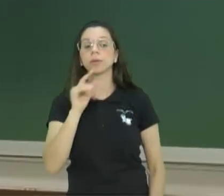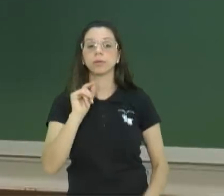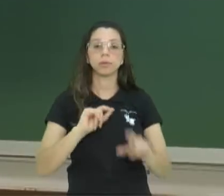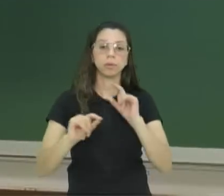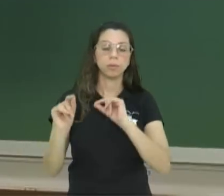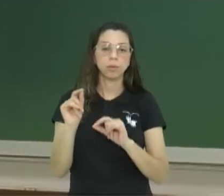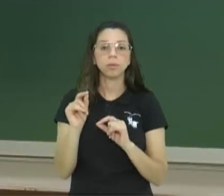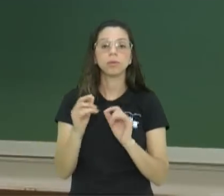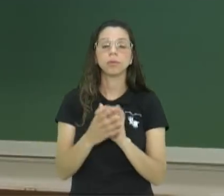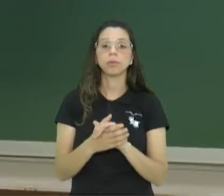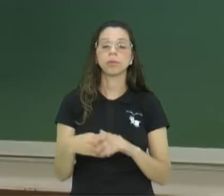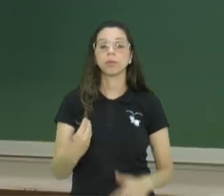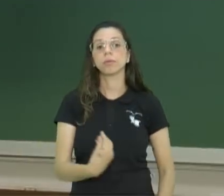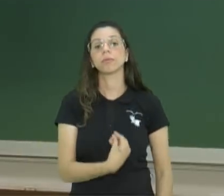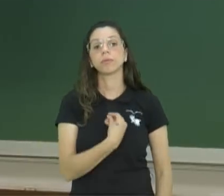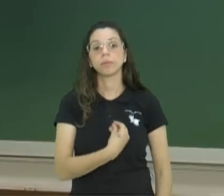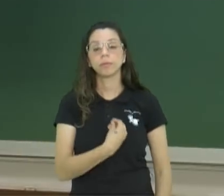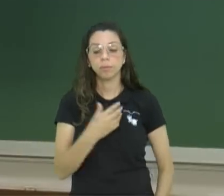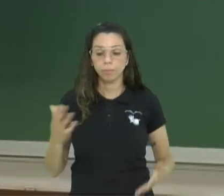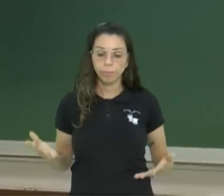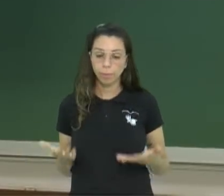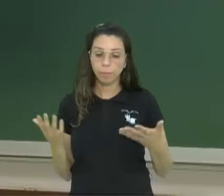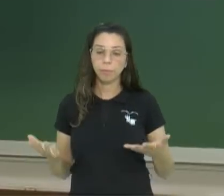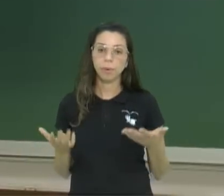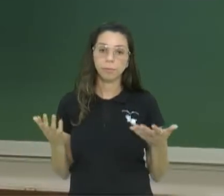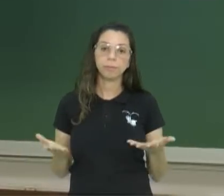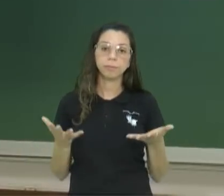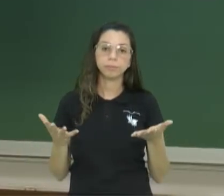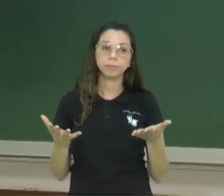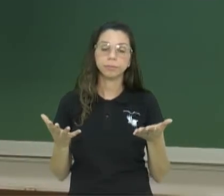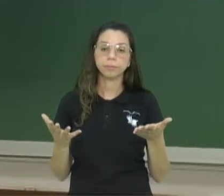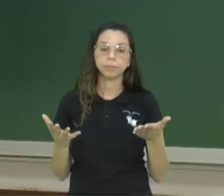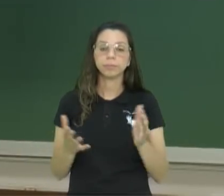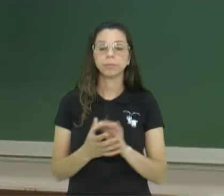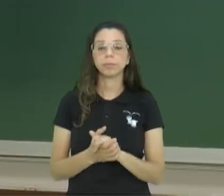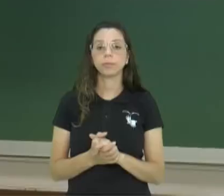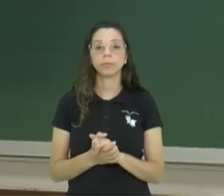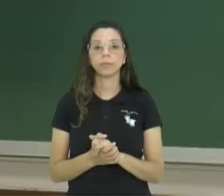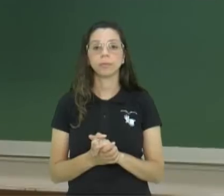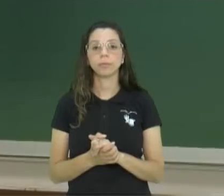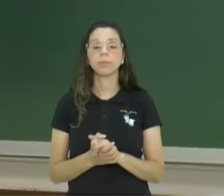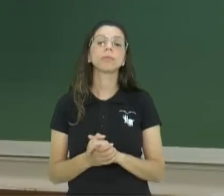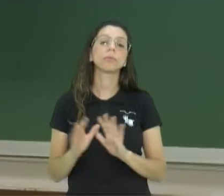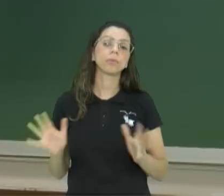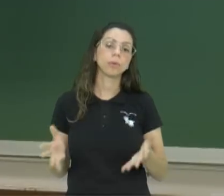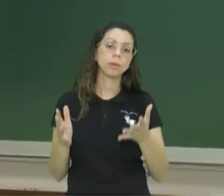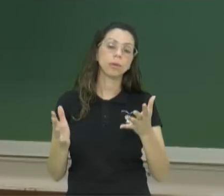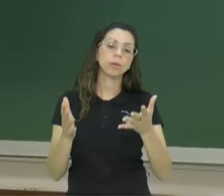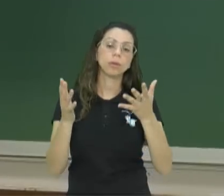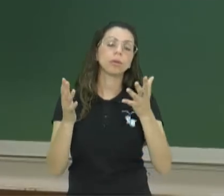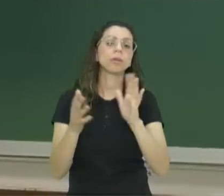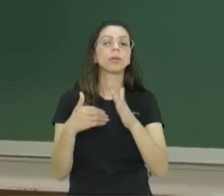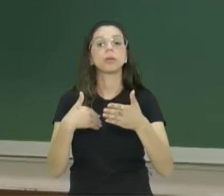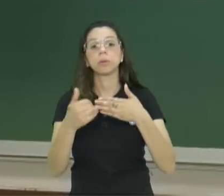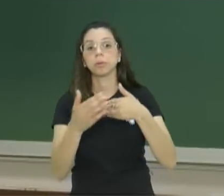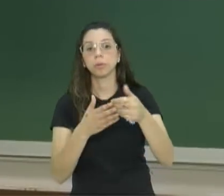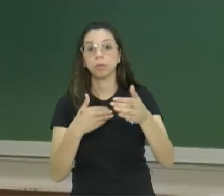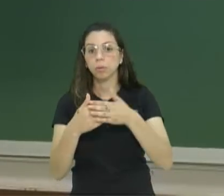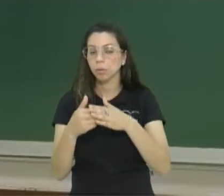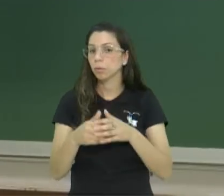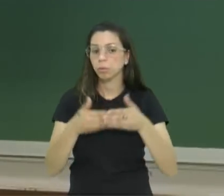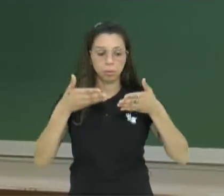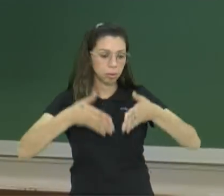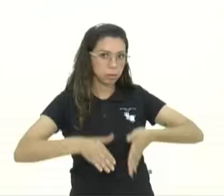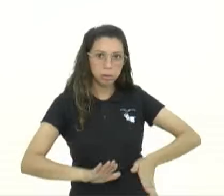para promover o quê? Para todos os americanos, independente da sua